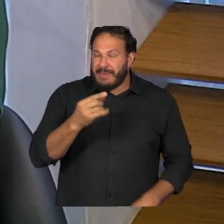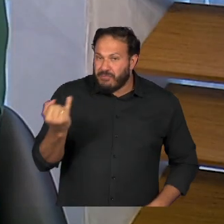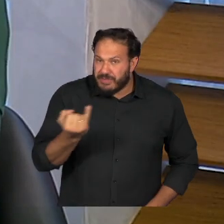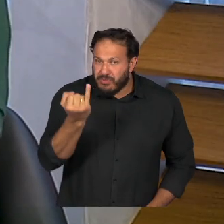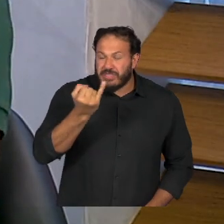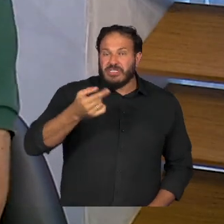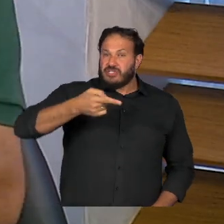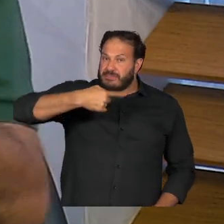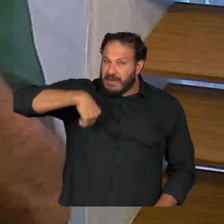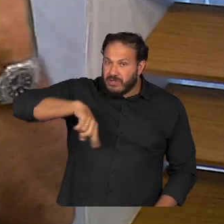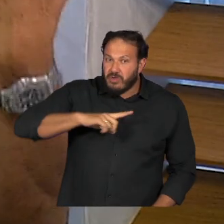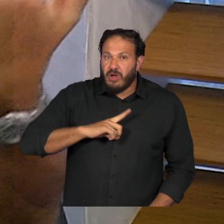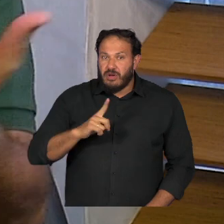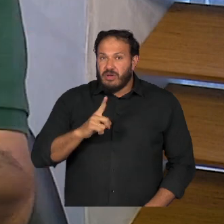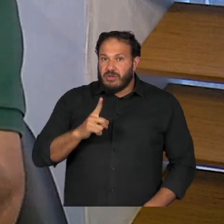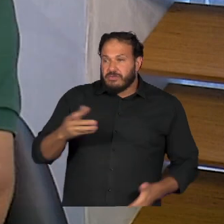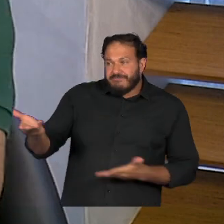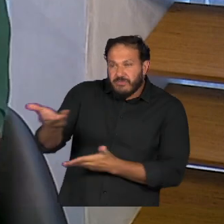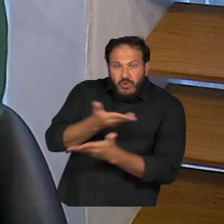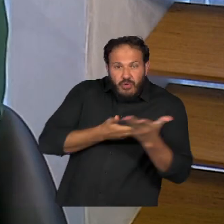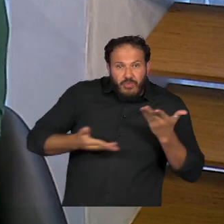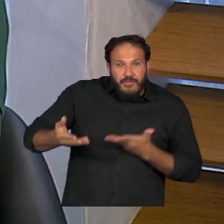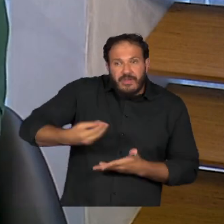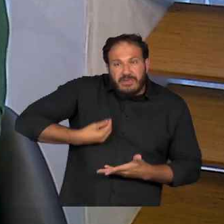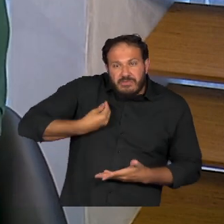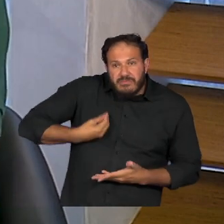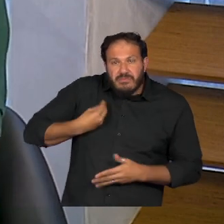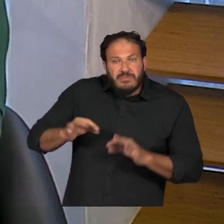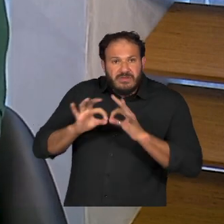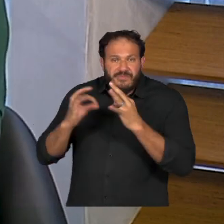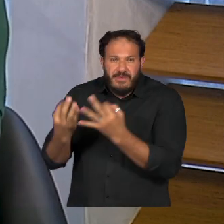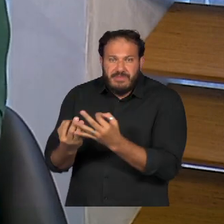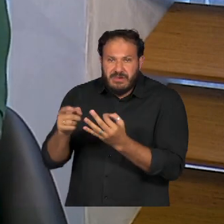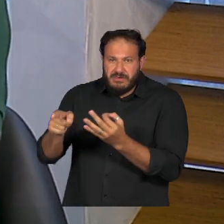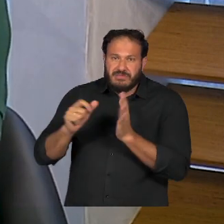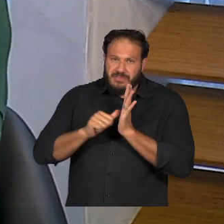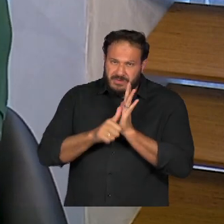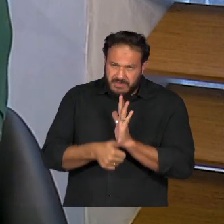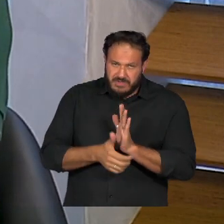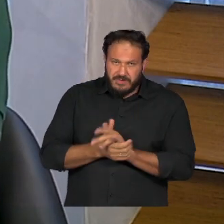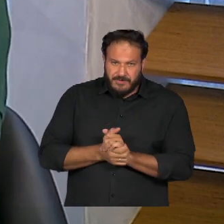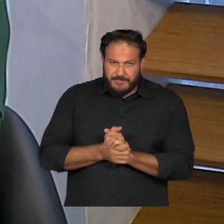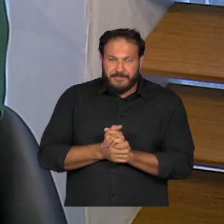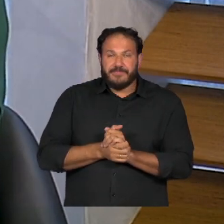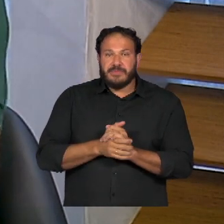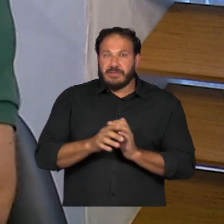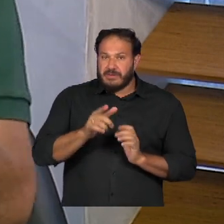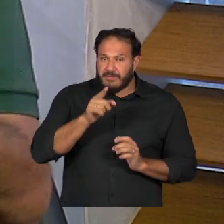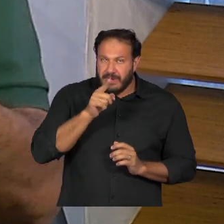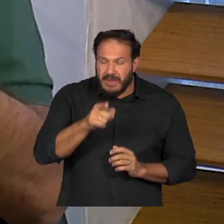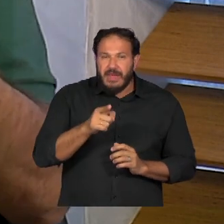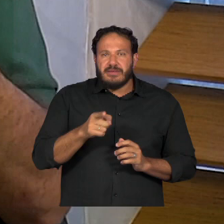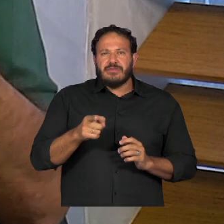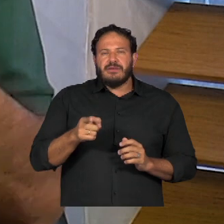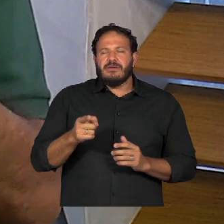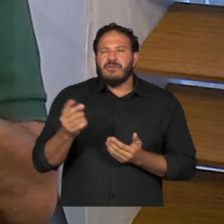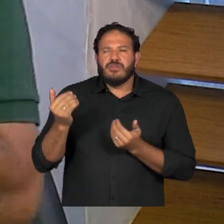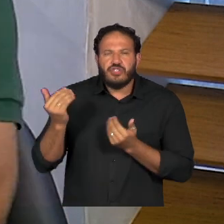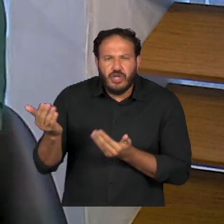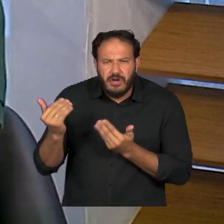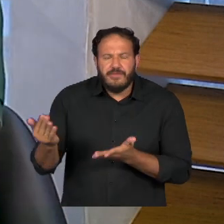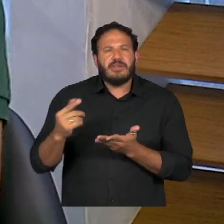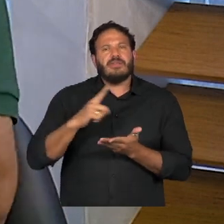pra gente o convívio com a comunidade e a para essa com os nossos jovens tê um